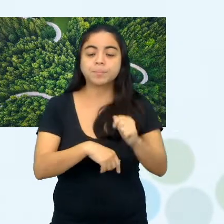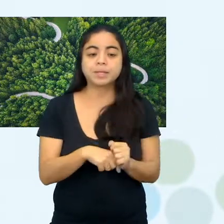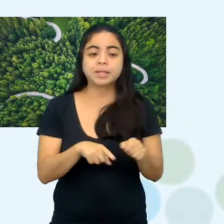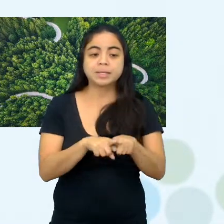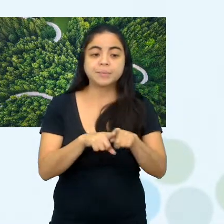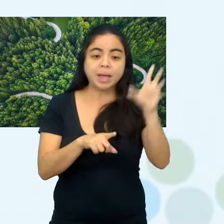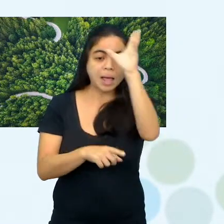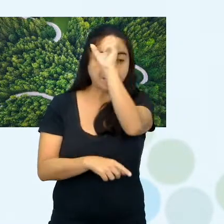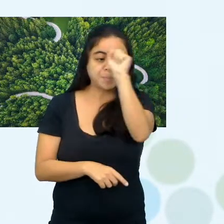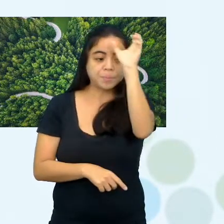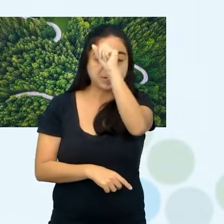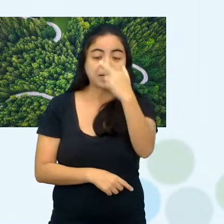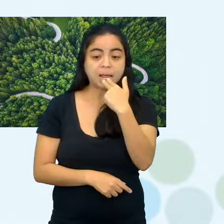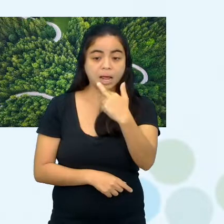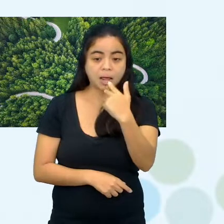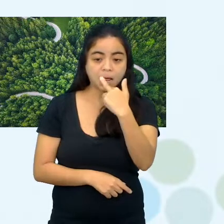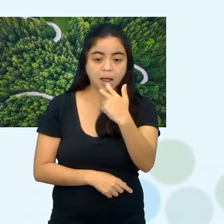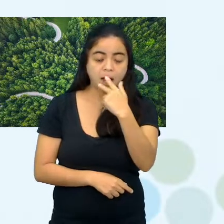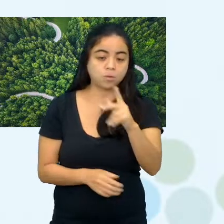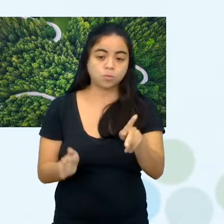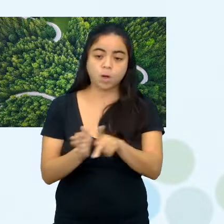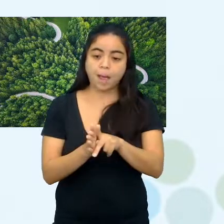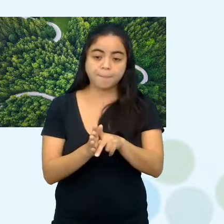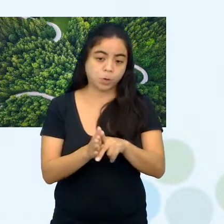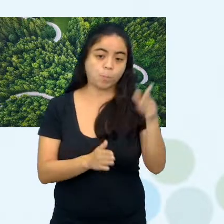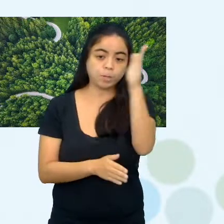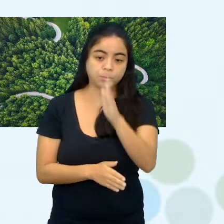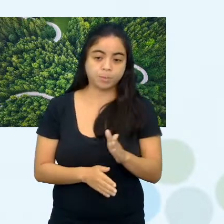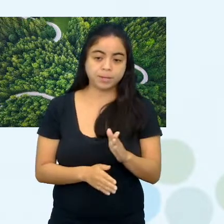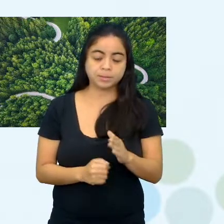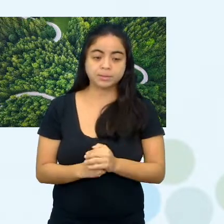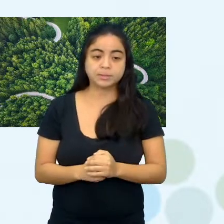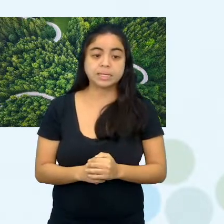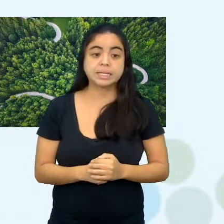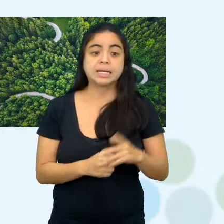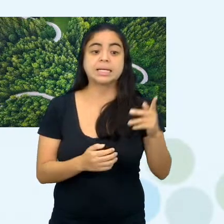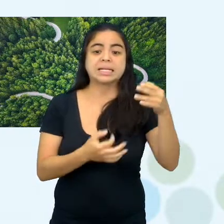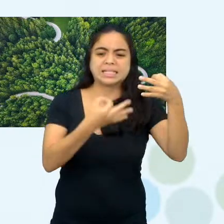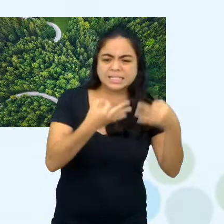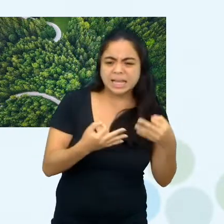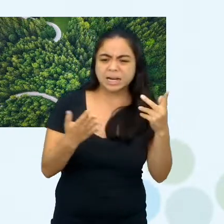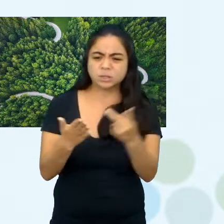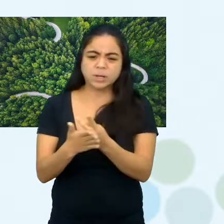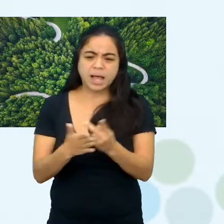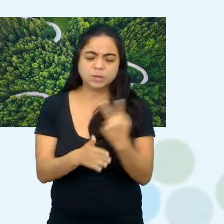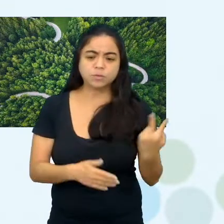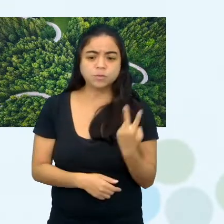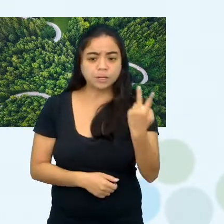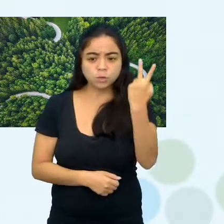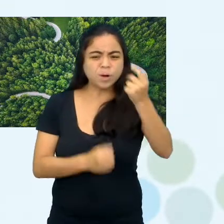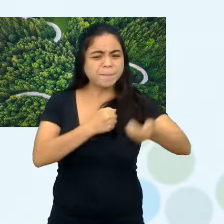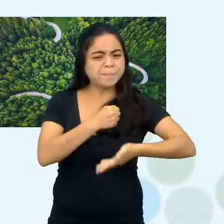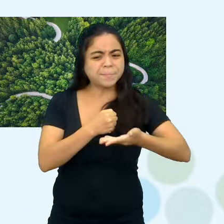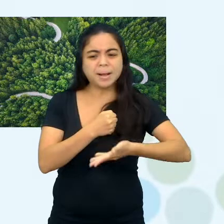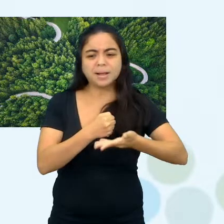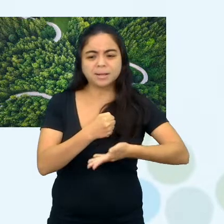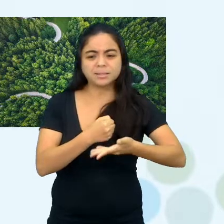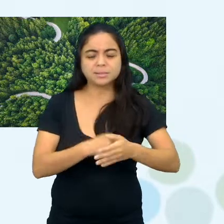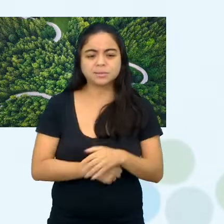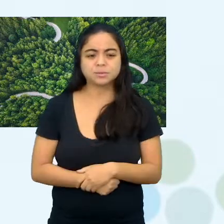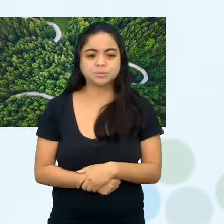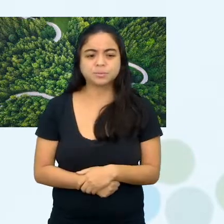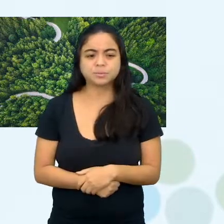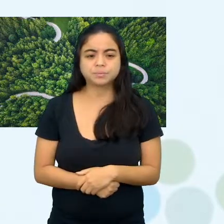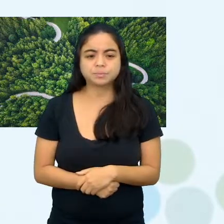língua materna, os valores, né, de certo e errado, normalmente esses valores mais básicos de certo e